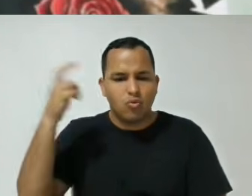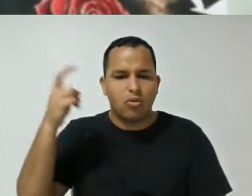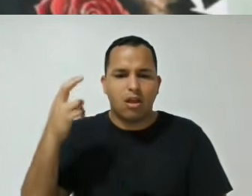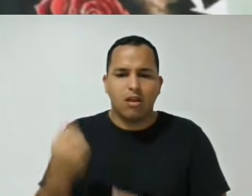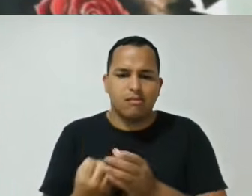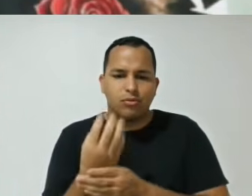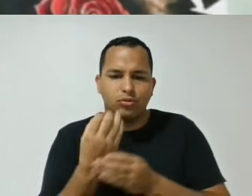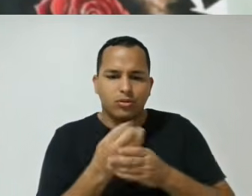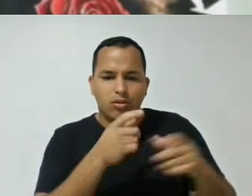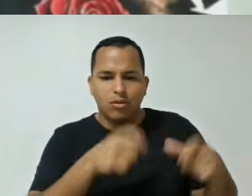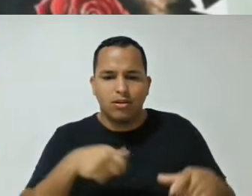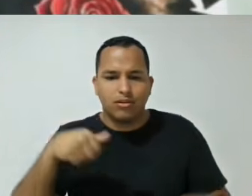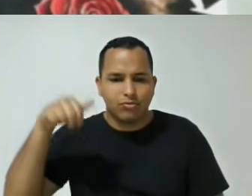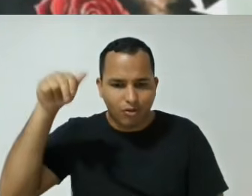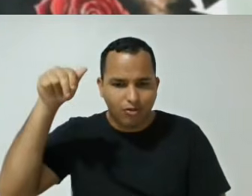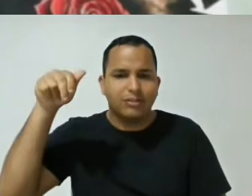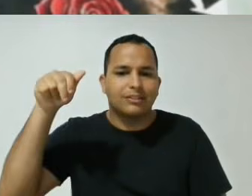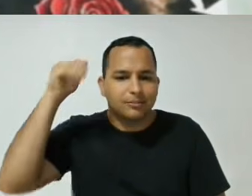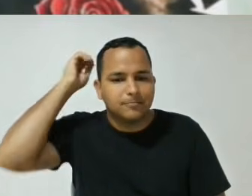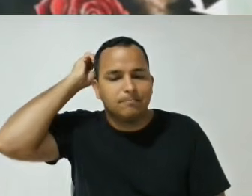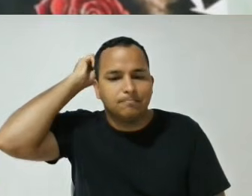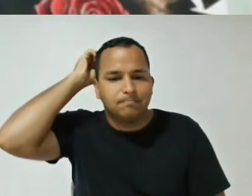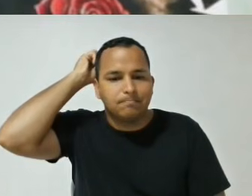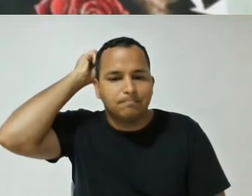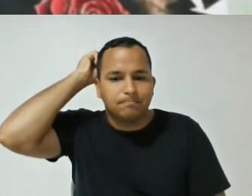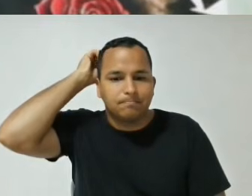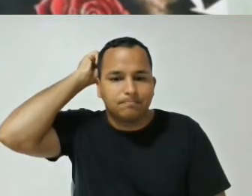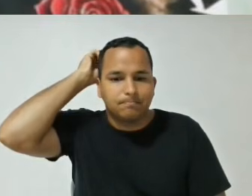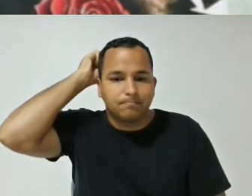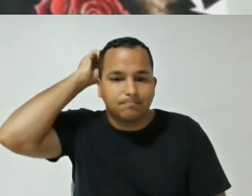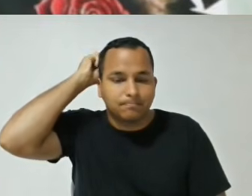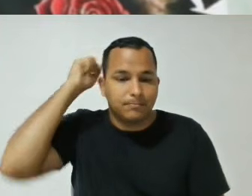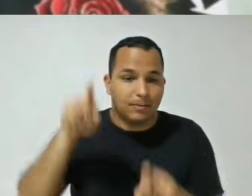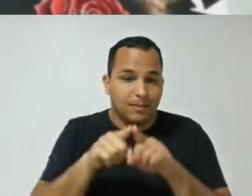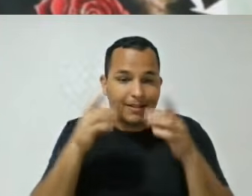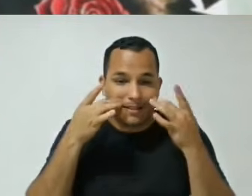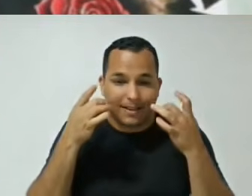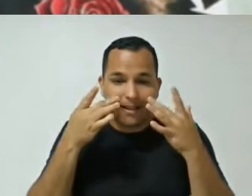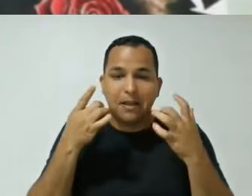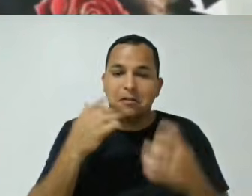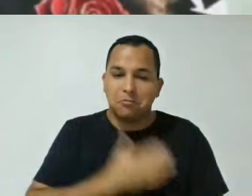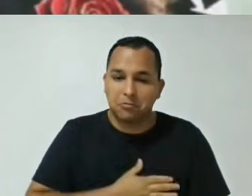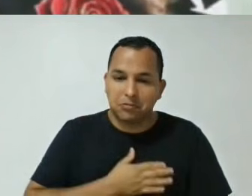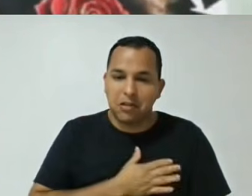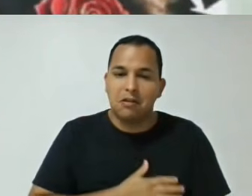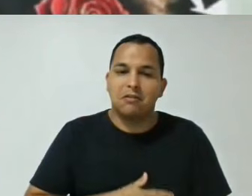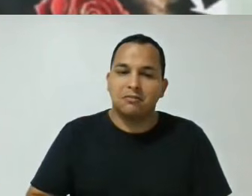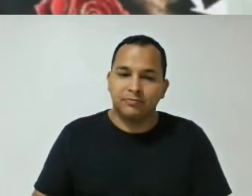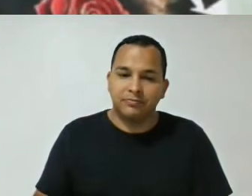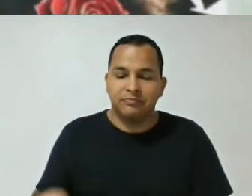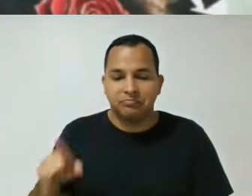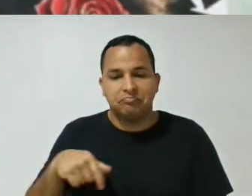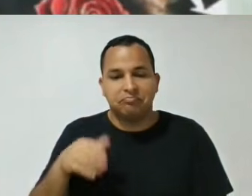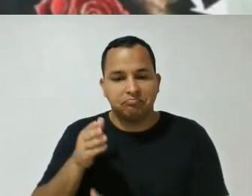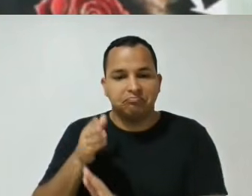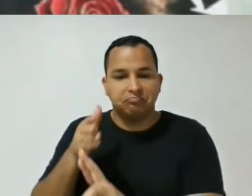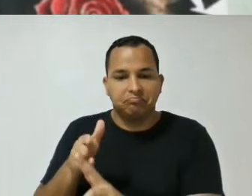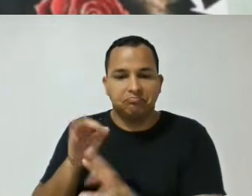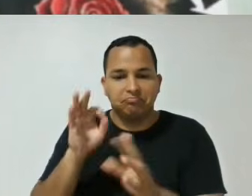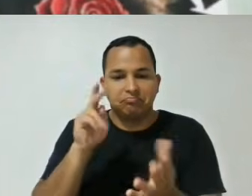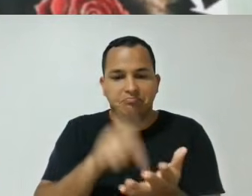região norte, né? Sim. E no E diálogo ele também realmente era um articulador. Um grande articulador, e